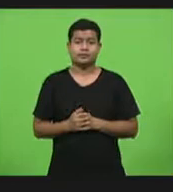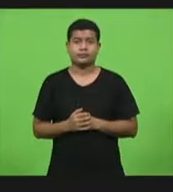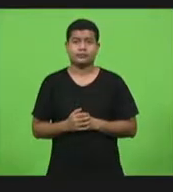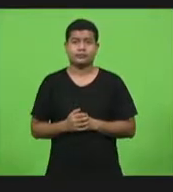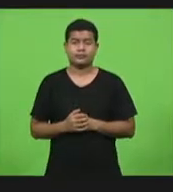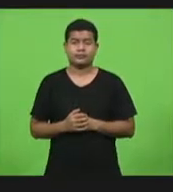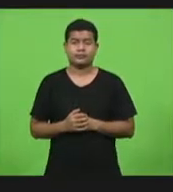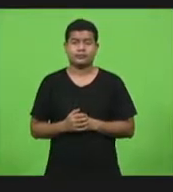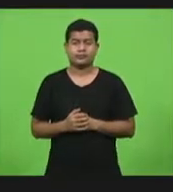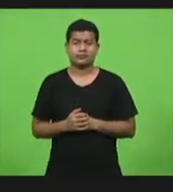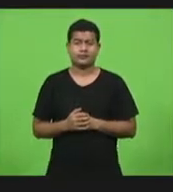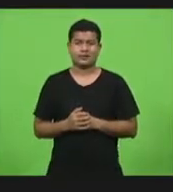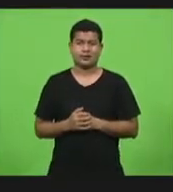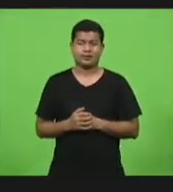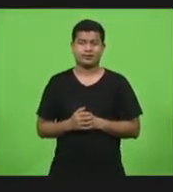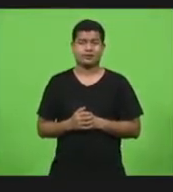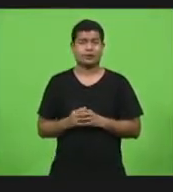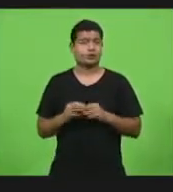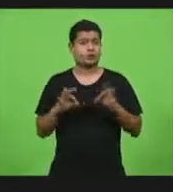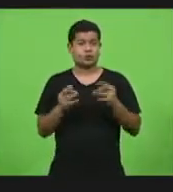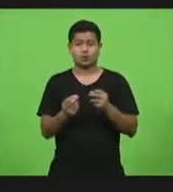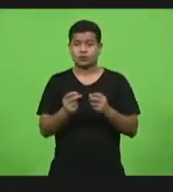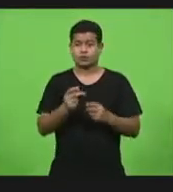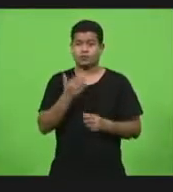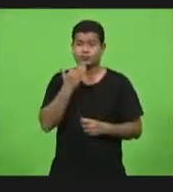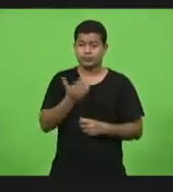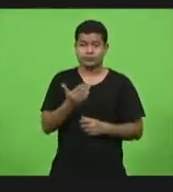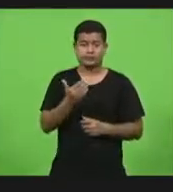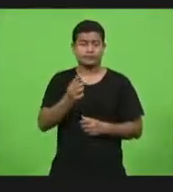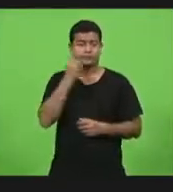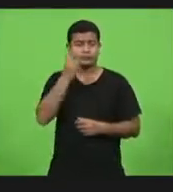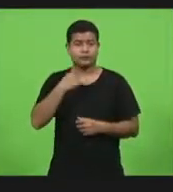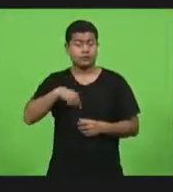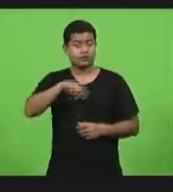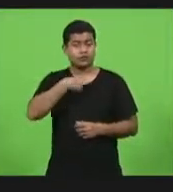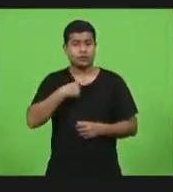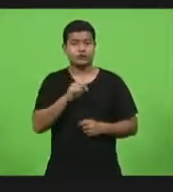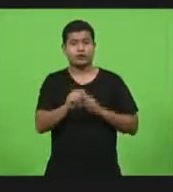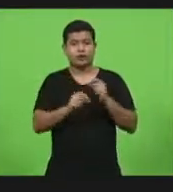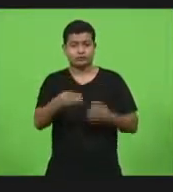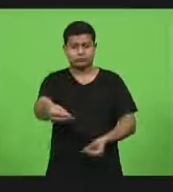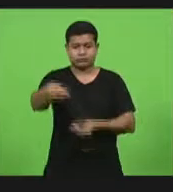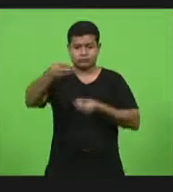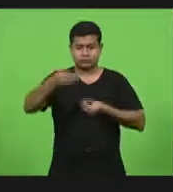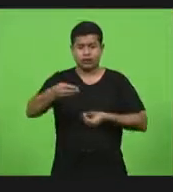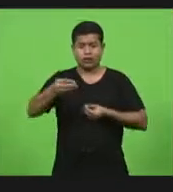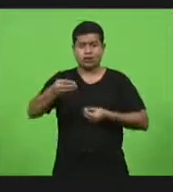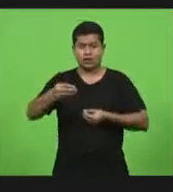diferente, né? Todos os pedidos dos deputados que chegam lá para a gente, nós analisamos, verificamos os